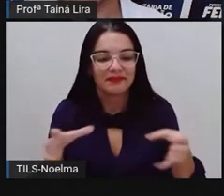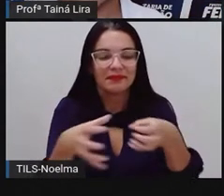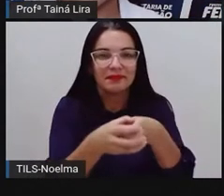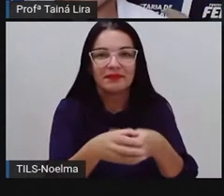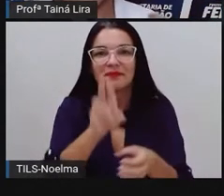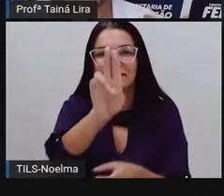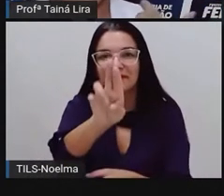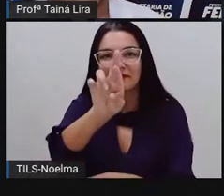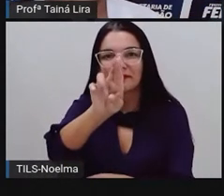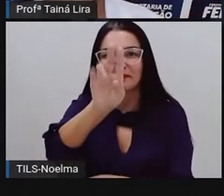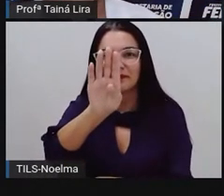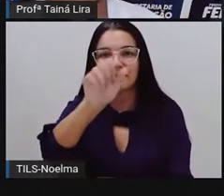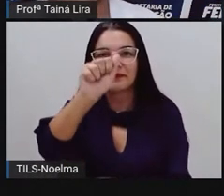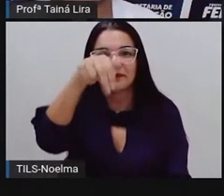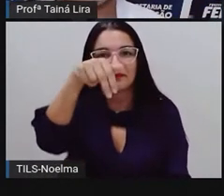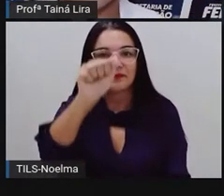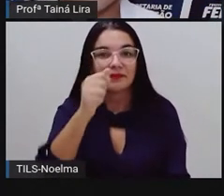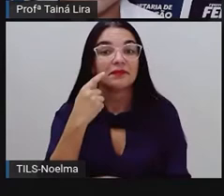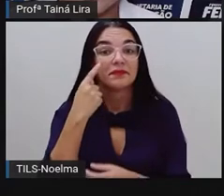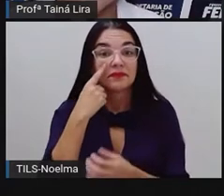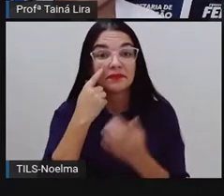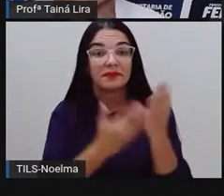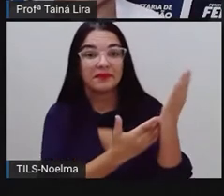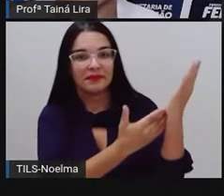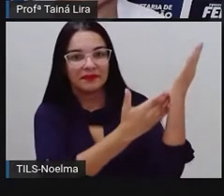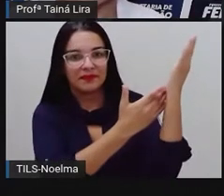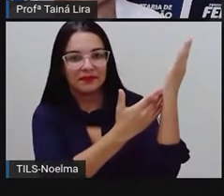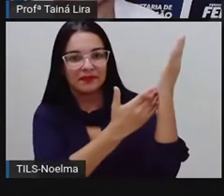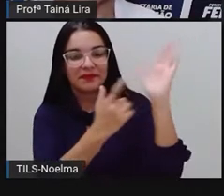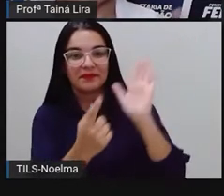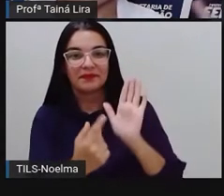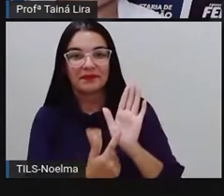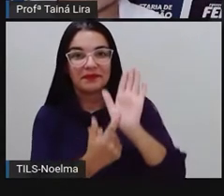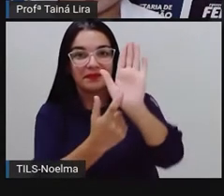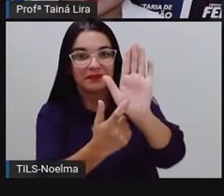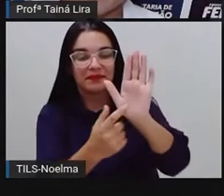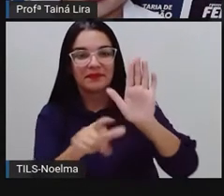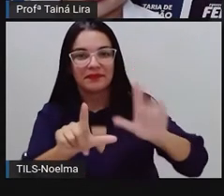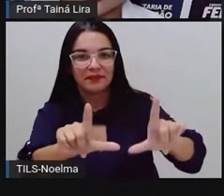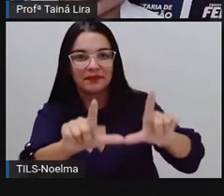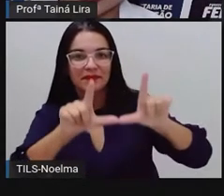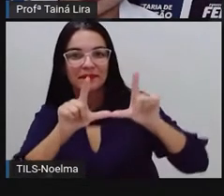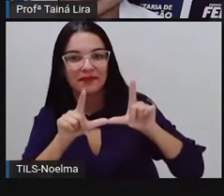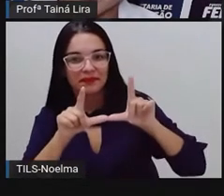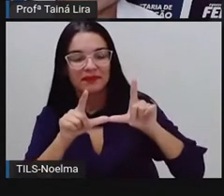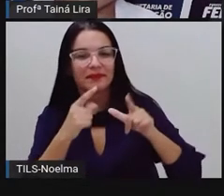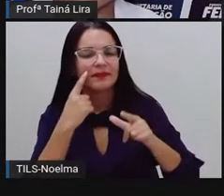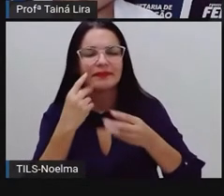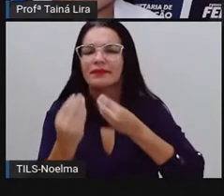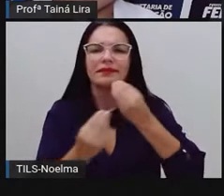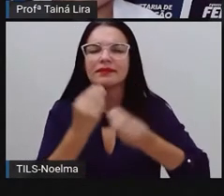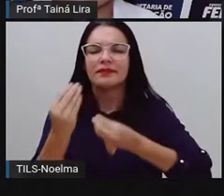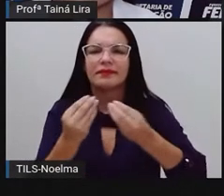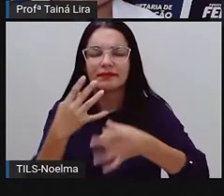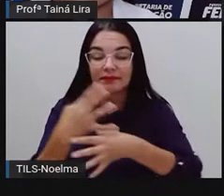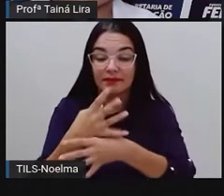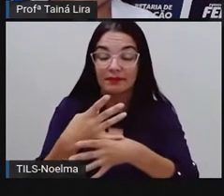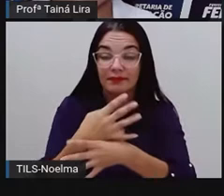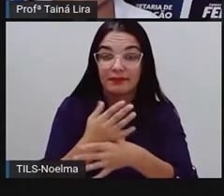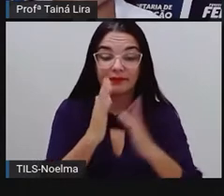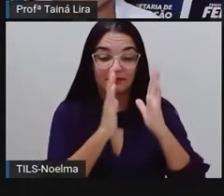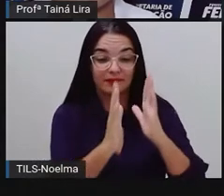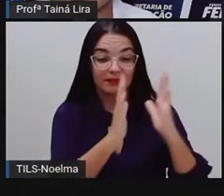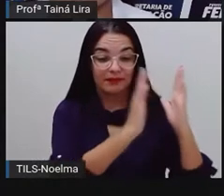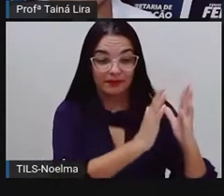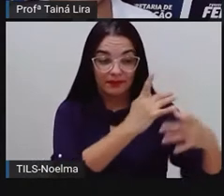temos aqui as imagens mostrando né como é a parte Urbana de Feira de Santana e